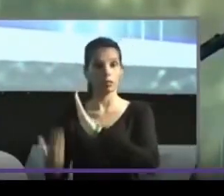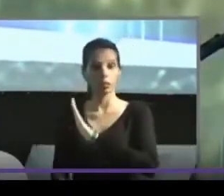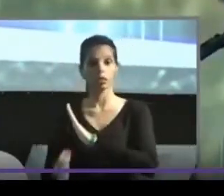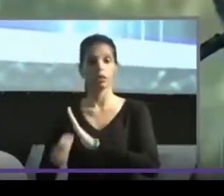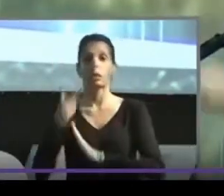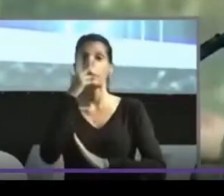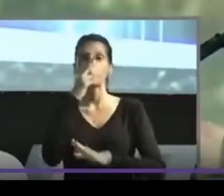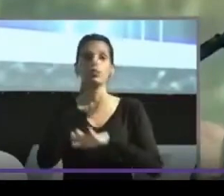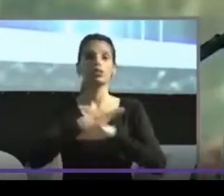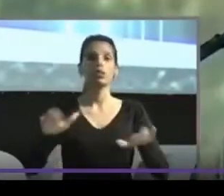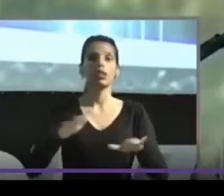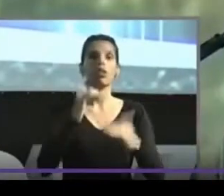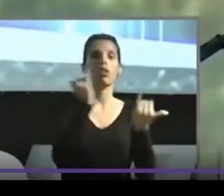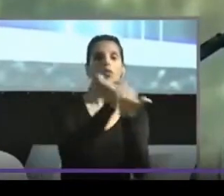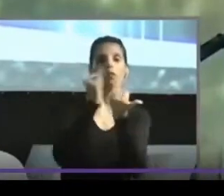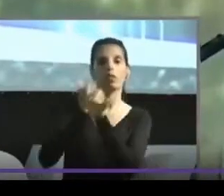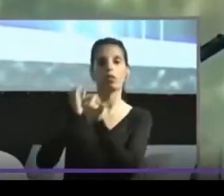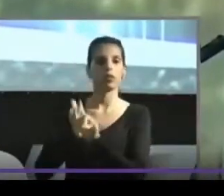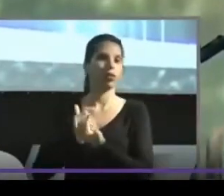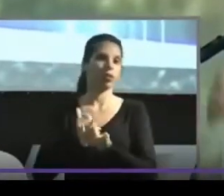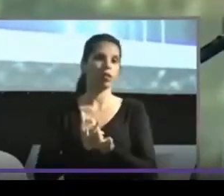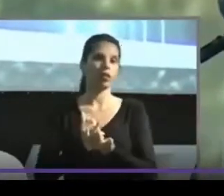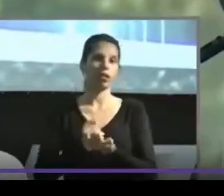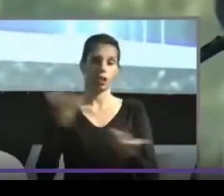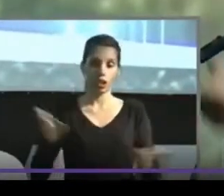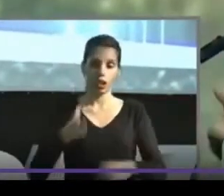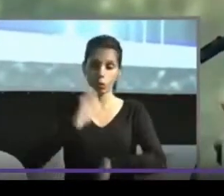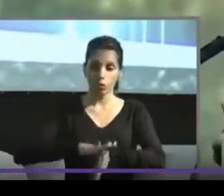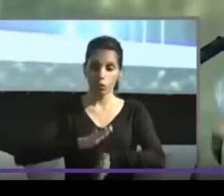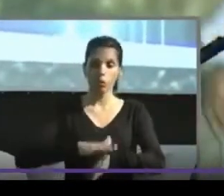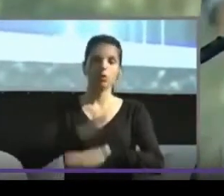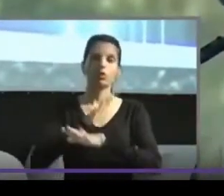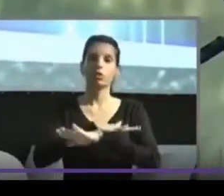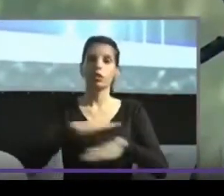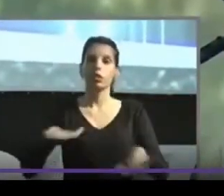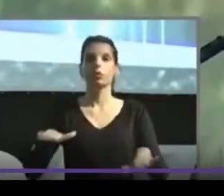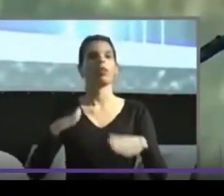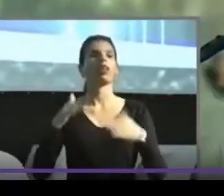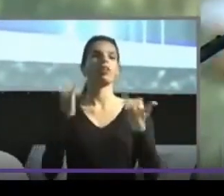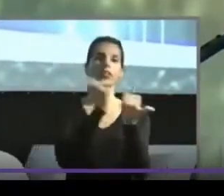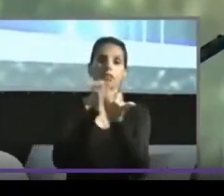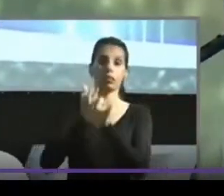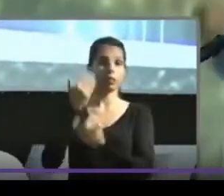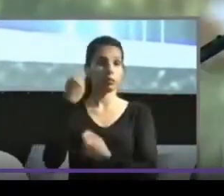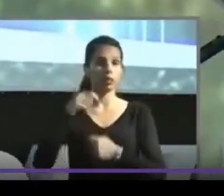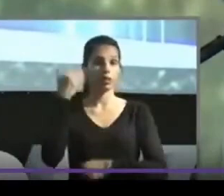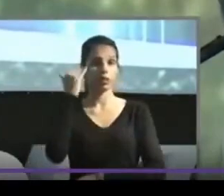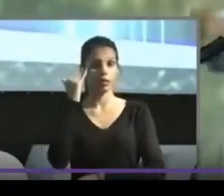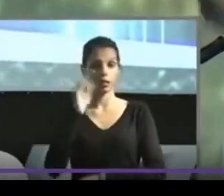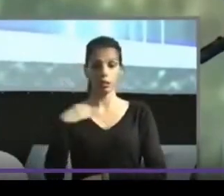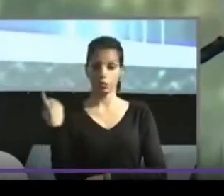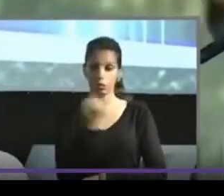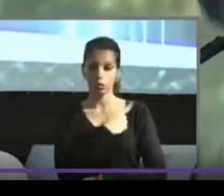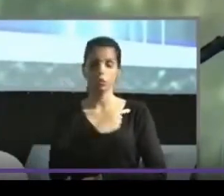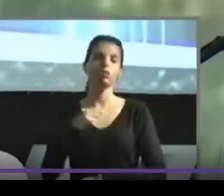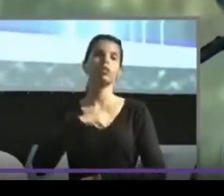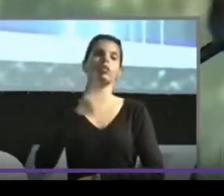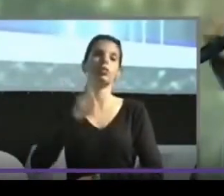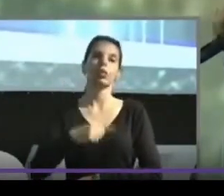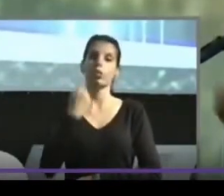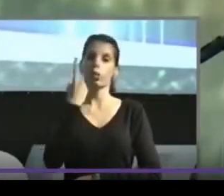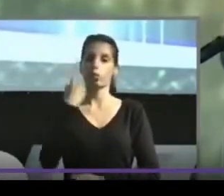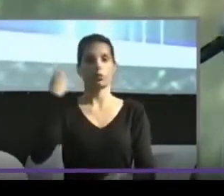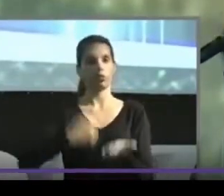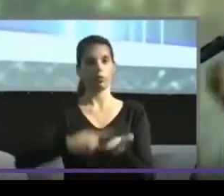a gente já não tem mais tempo para mimimi, gente. É hora da gente acabar com isso e entender. Nós estamos aqui por um